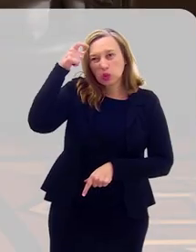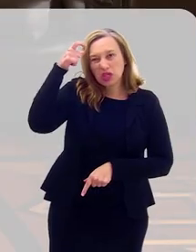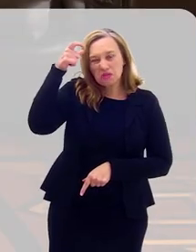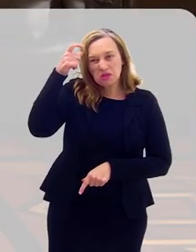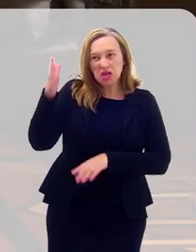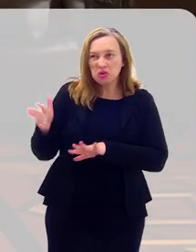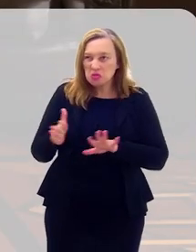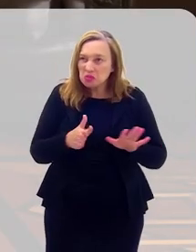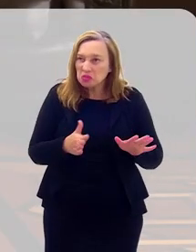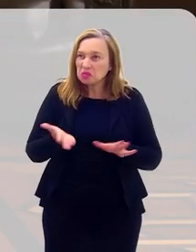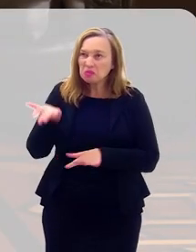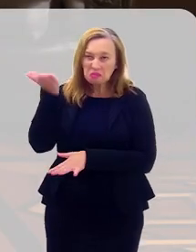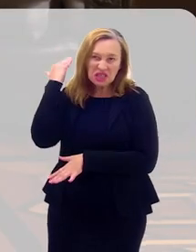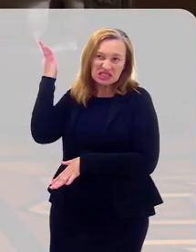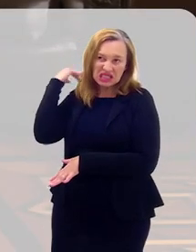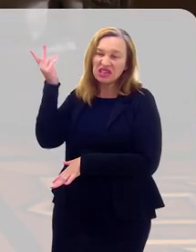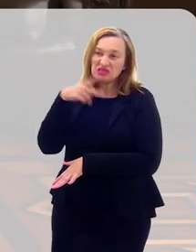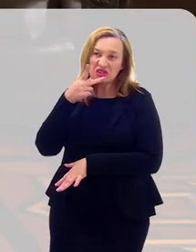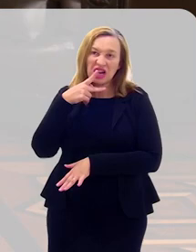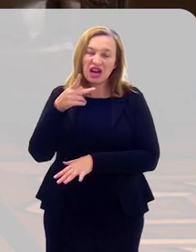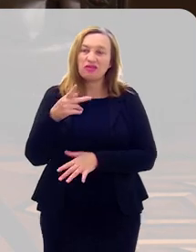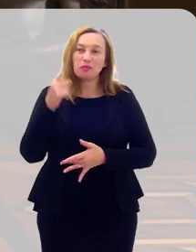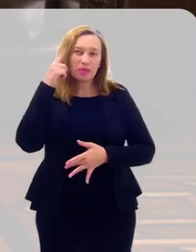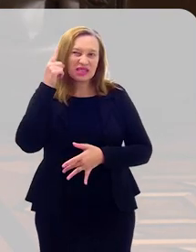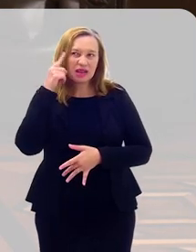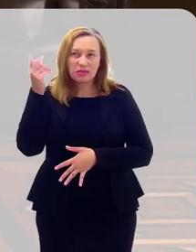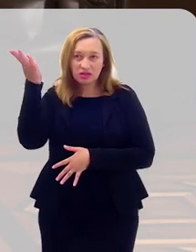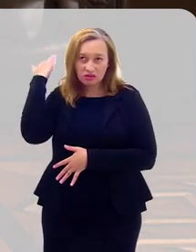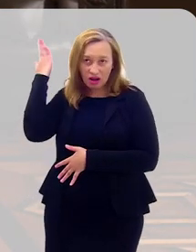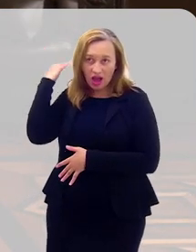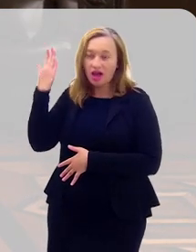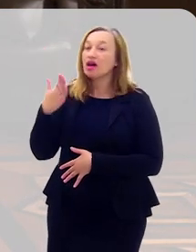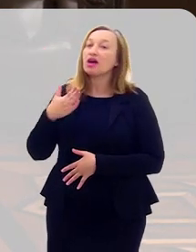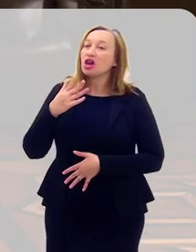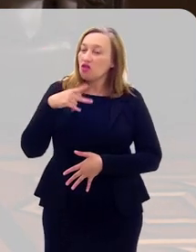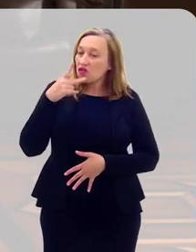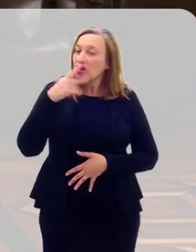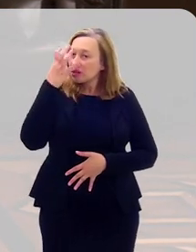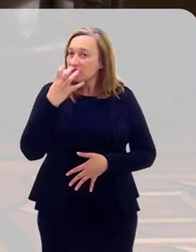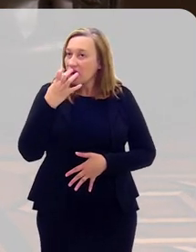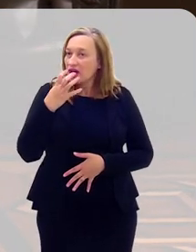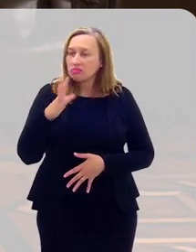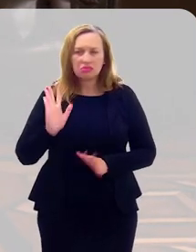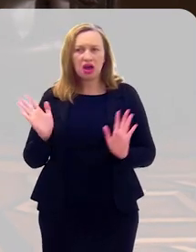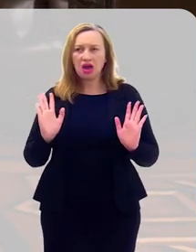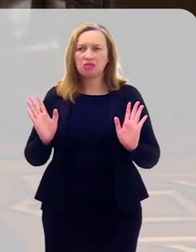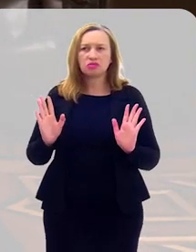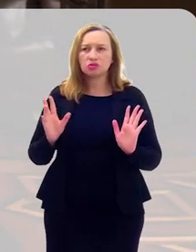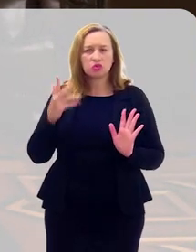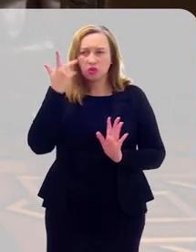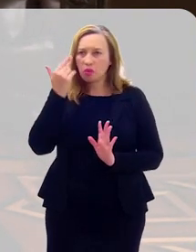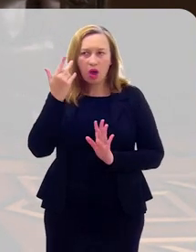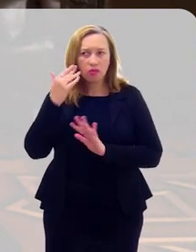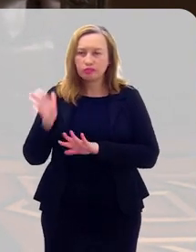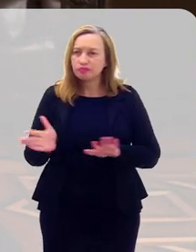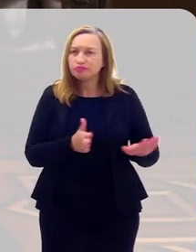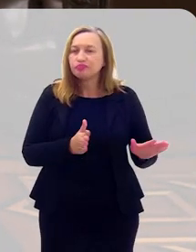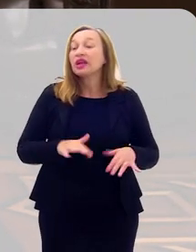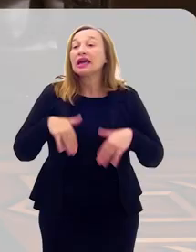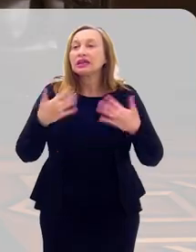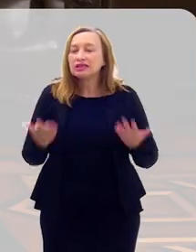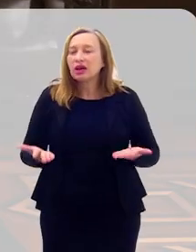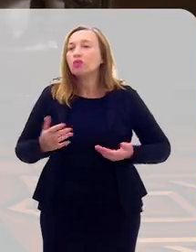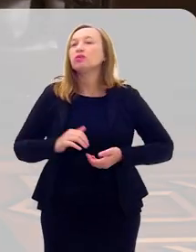das trevas. É, sabe porque você assimilava lá o atabaque. E meu papo, ligado. Meu papo é reto aqui, tá? Não, vamos embora. Aqui não tem essa. Não tem essa